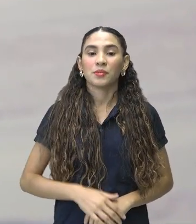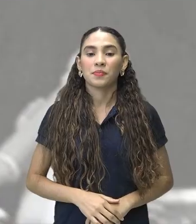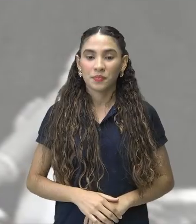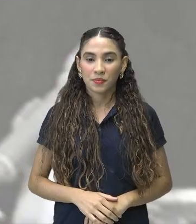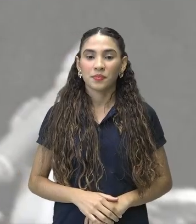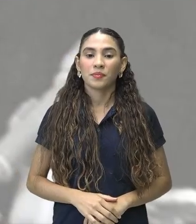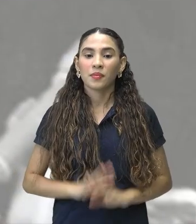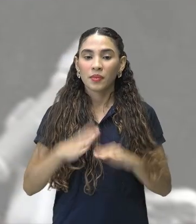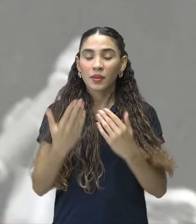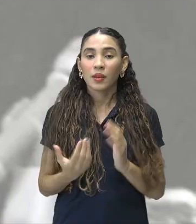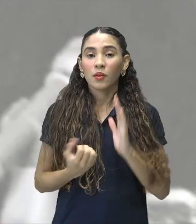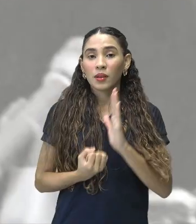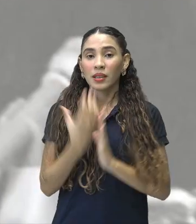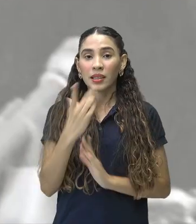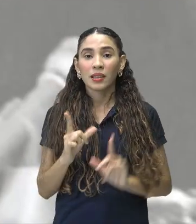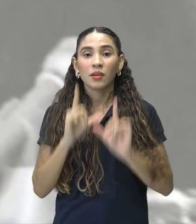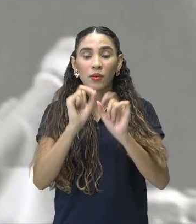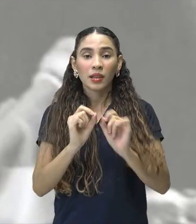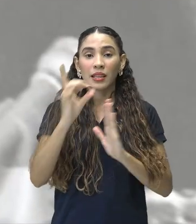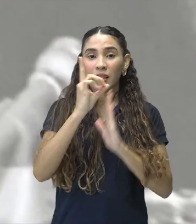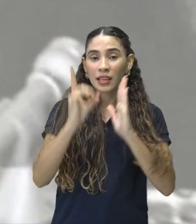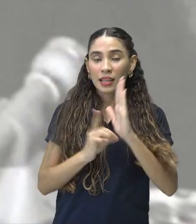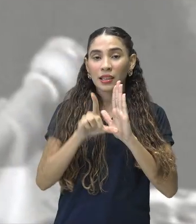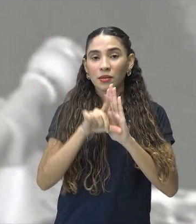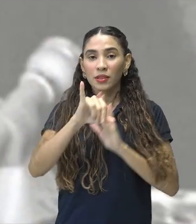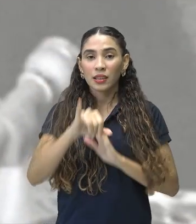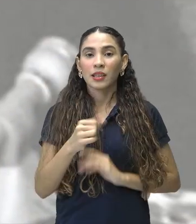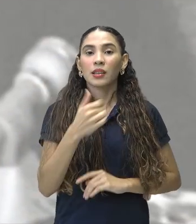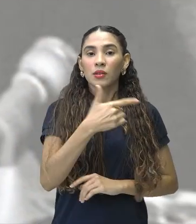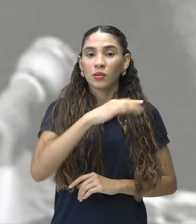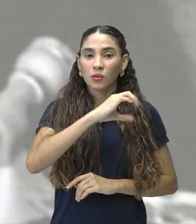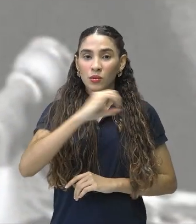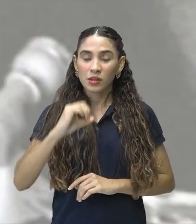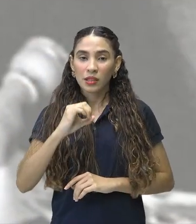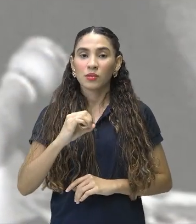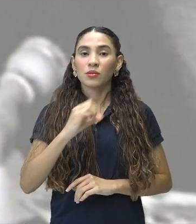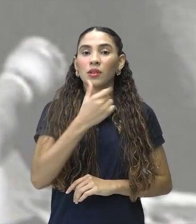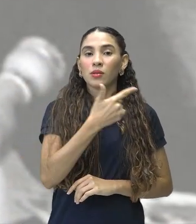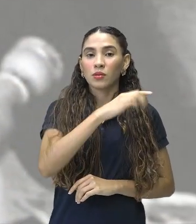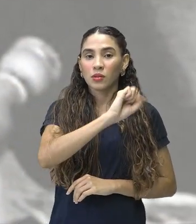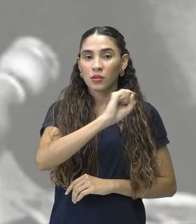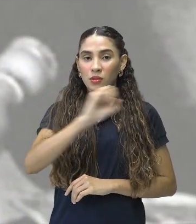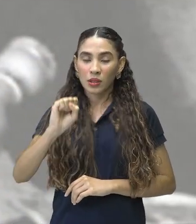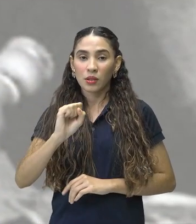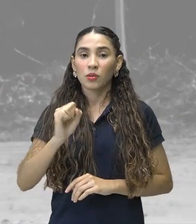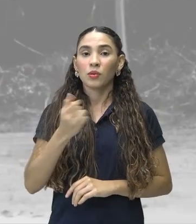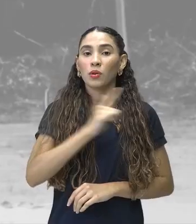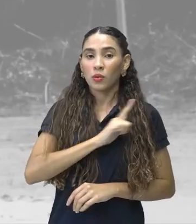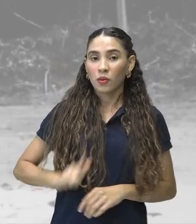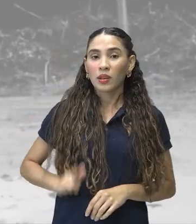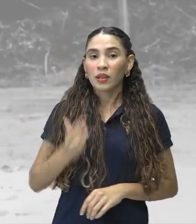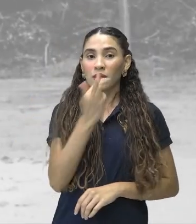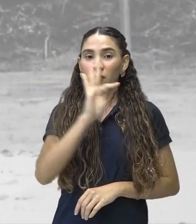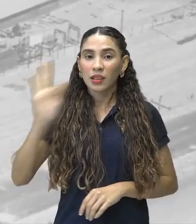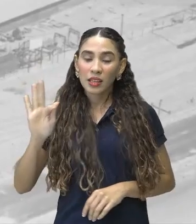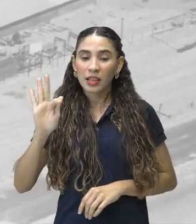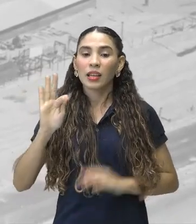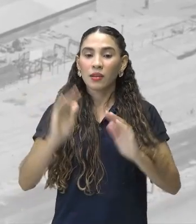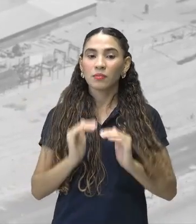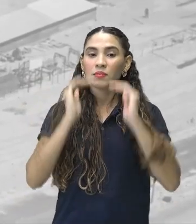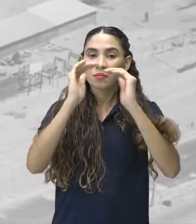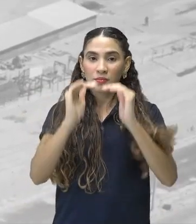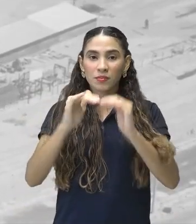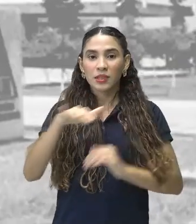1967. Nasce, por meio do Decreto-Lei número 288 do Governo Federal, a Superintendência